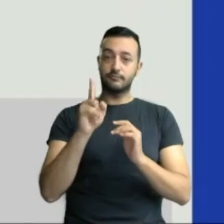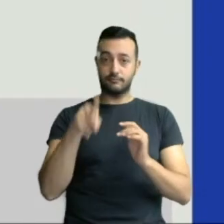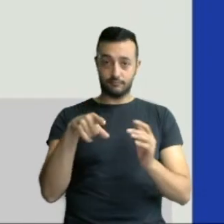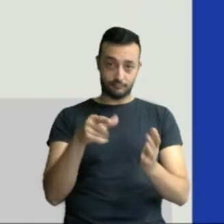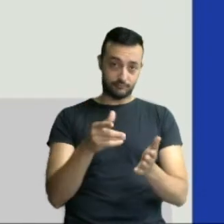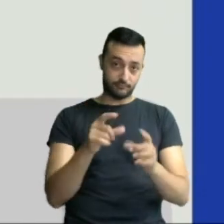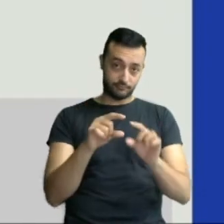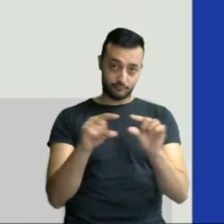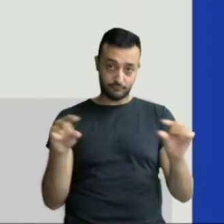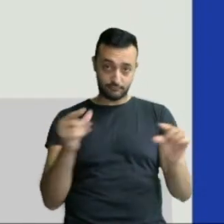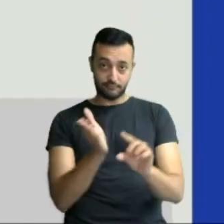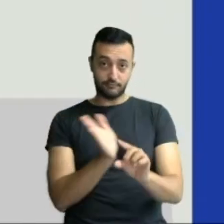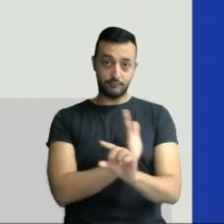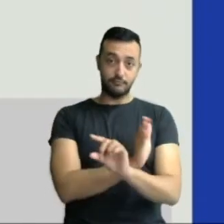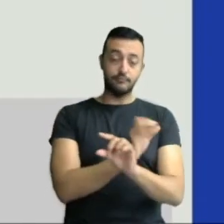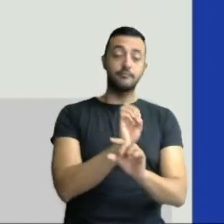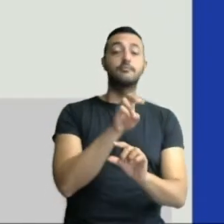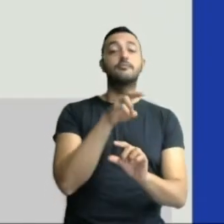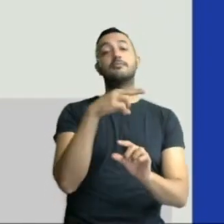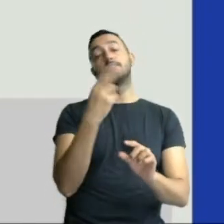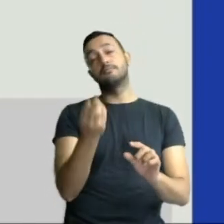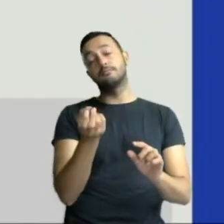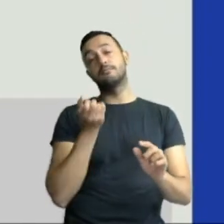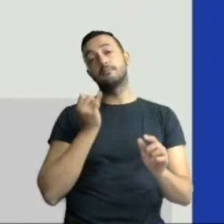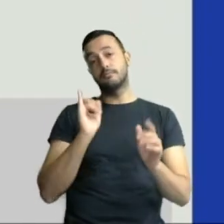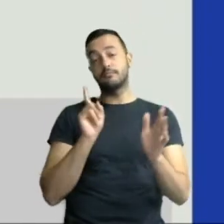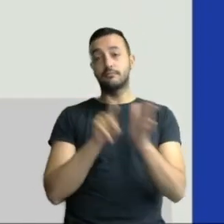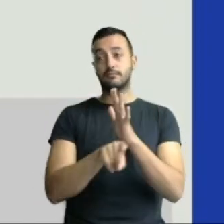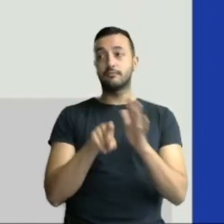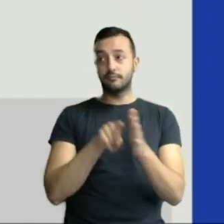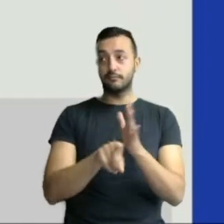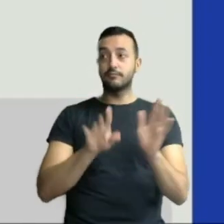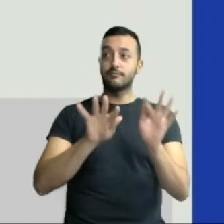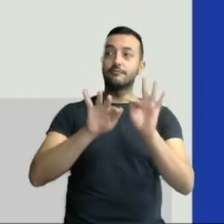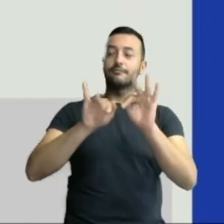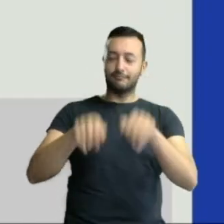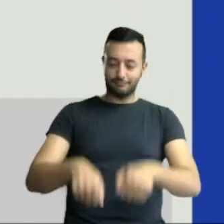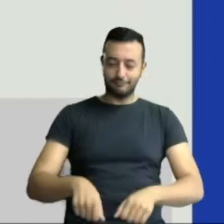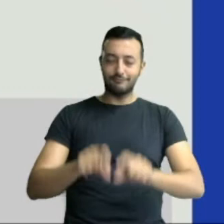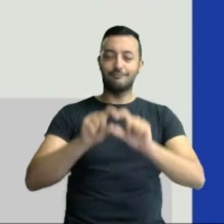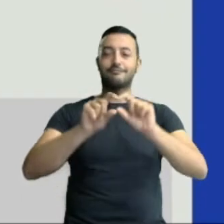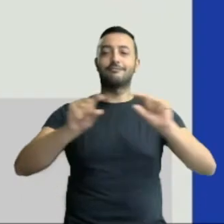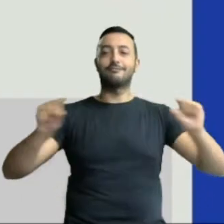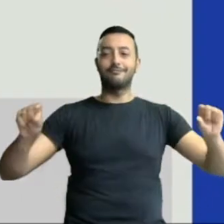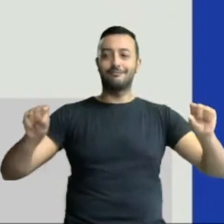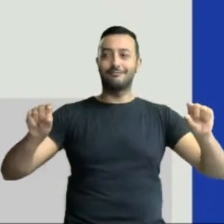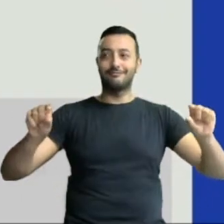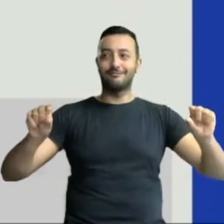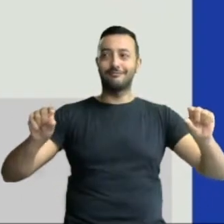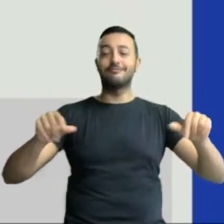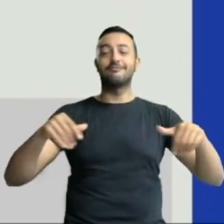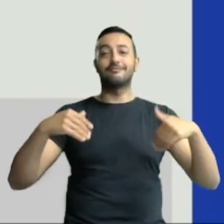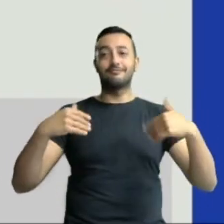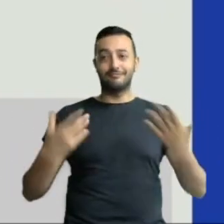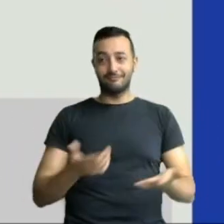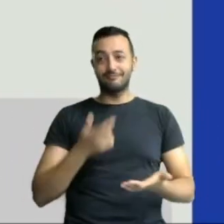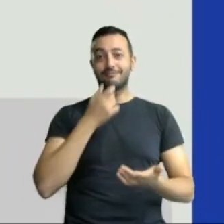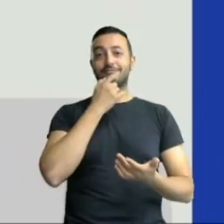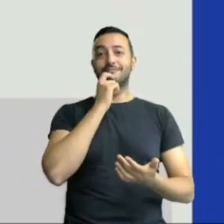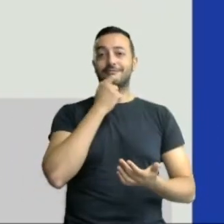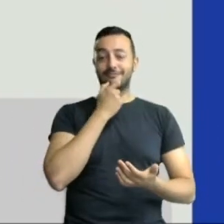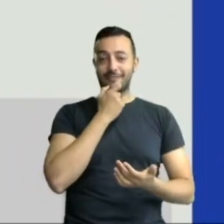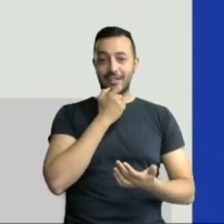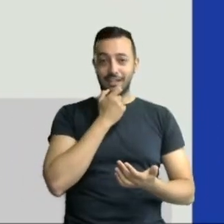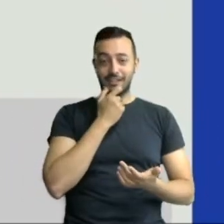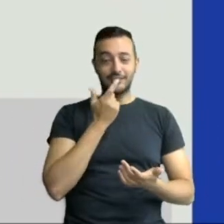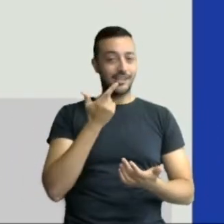de frases ou se o porquê para perguntas vai ser no final de frase, certo? Na língua inglesa, nós